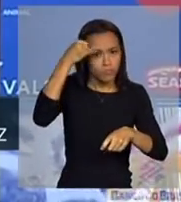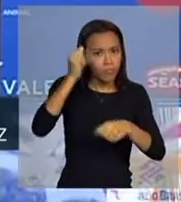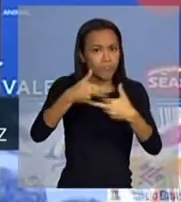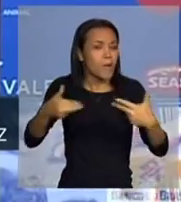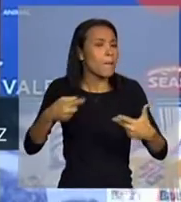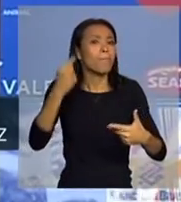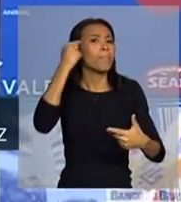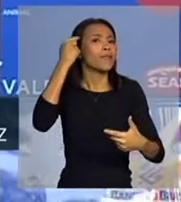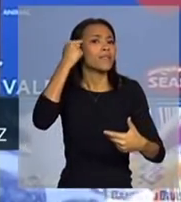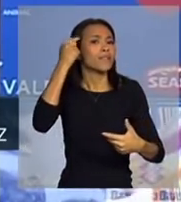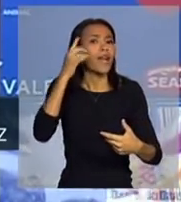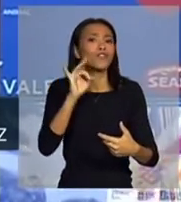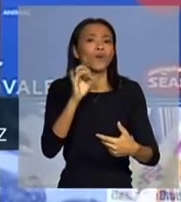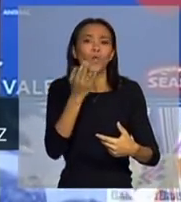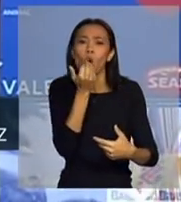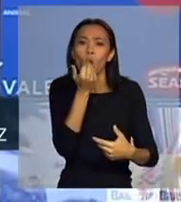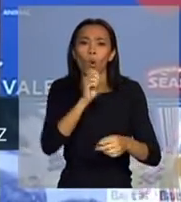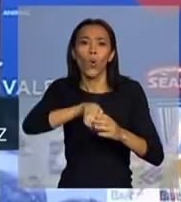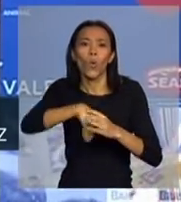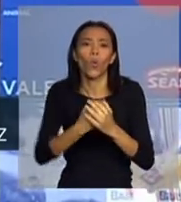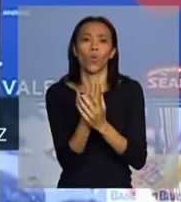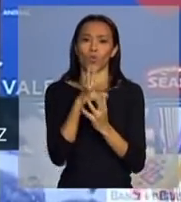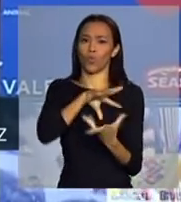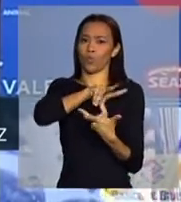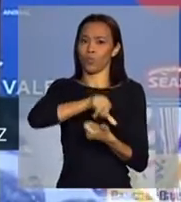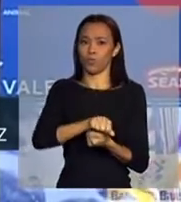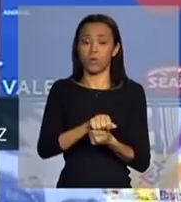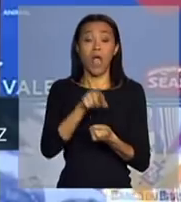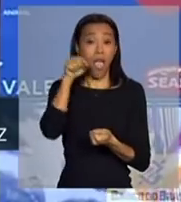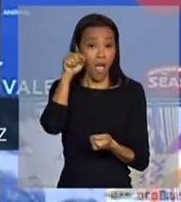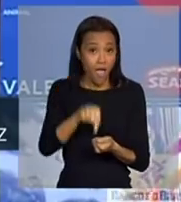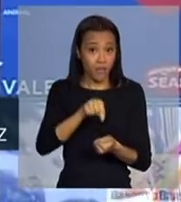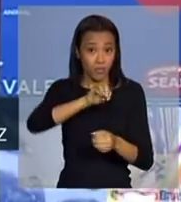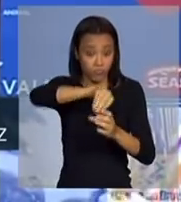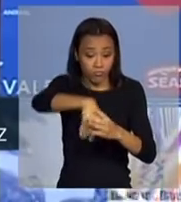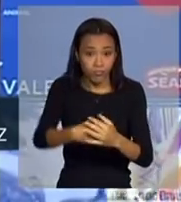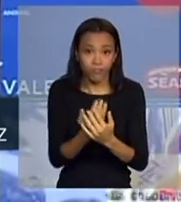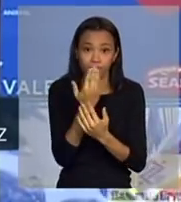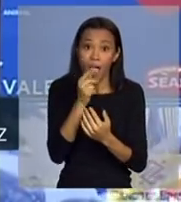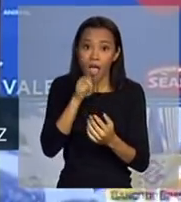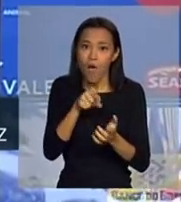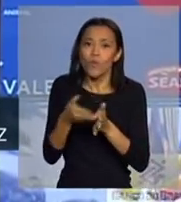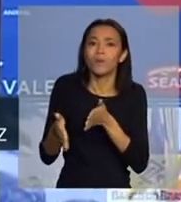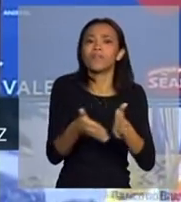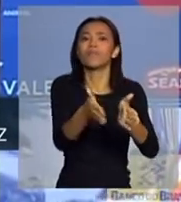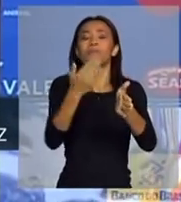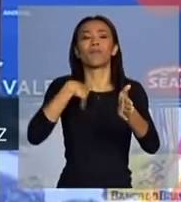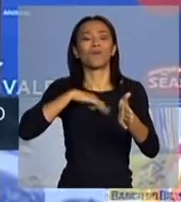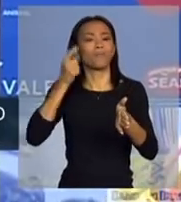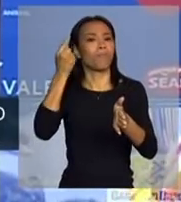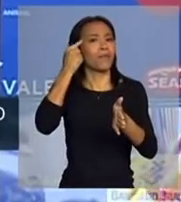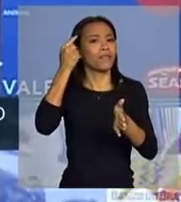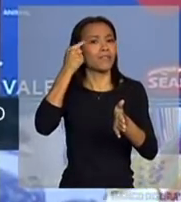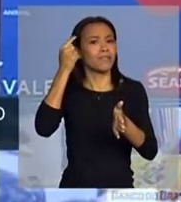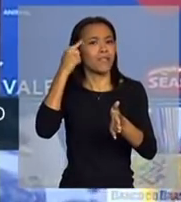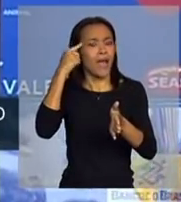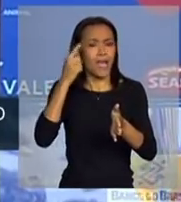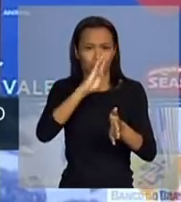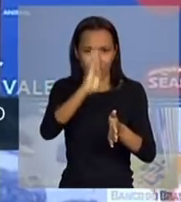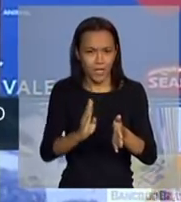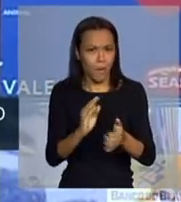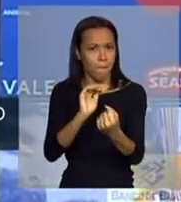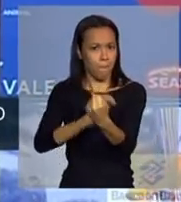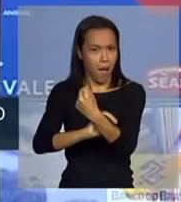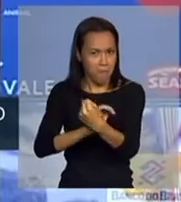Brasil como celeiro de alimentos do mundo. Essa produção é também o caminho para pensarmos o Brasil como potência